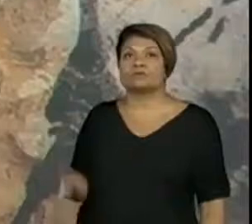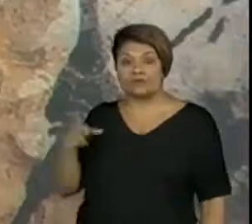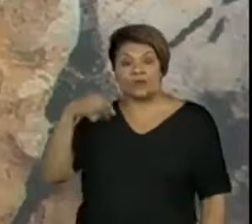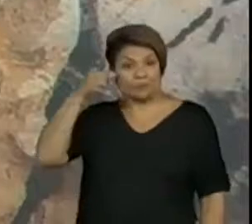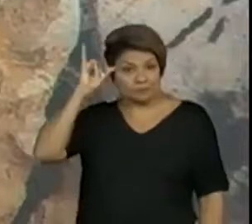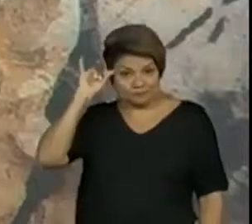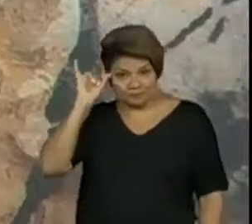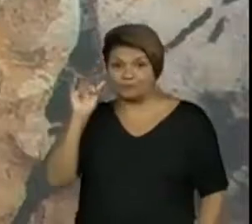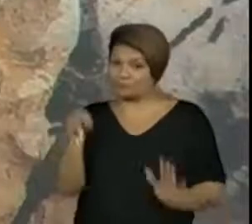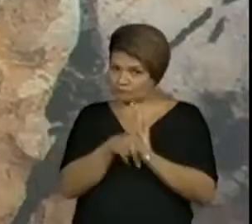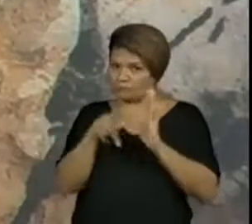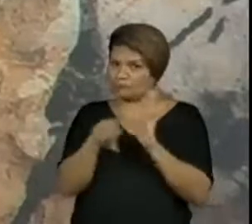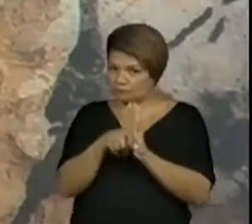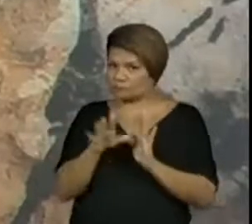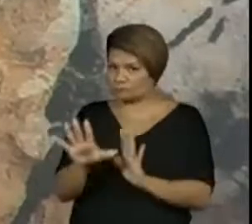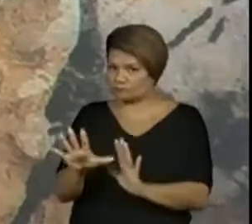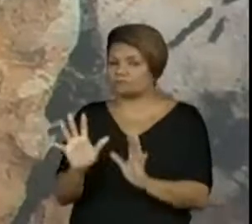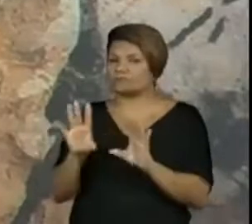bovídeos?